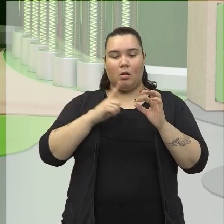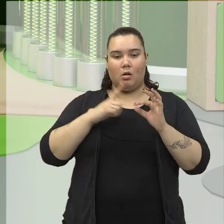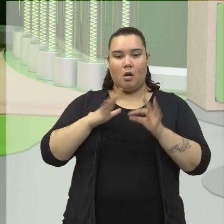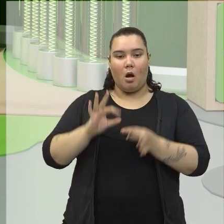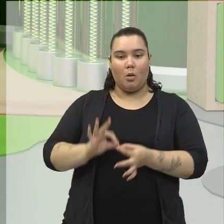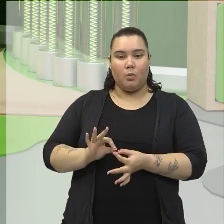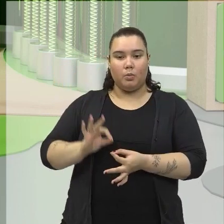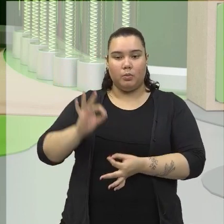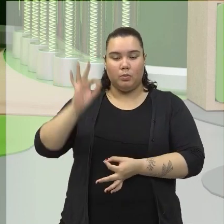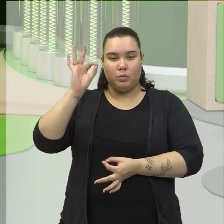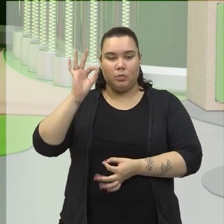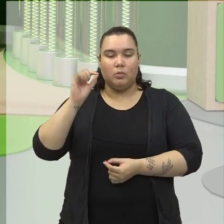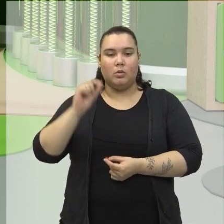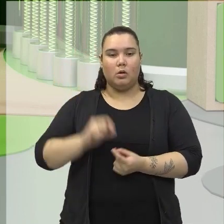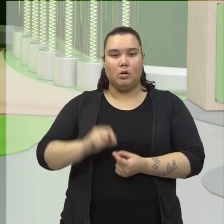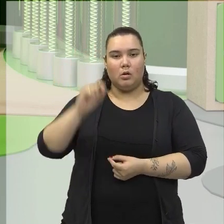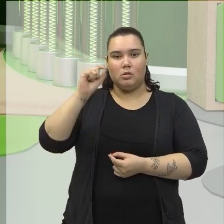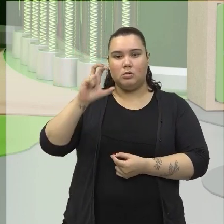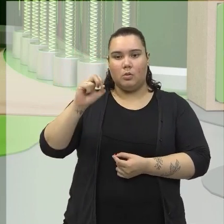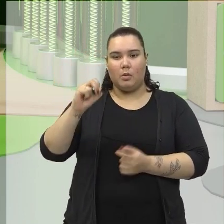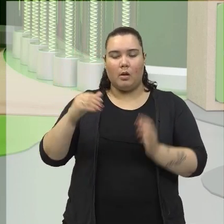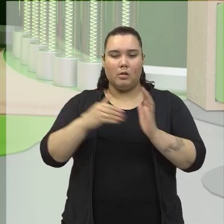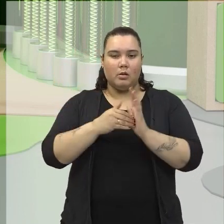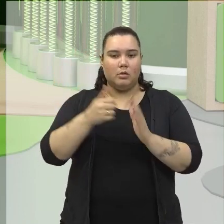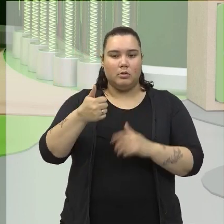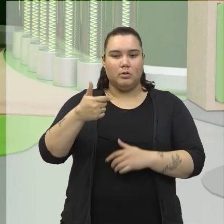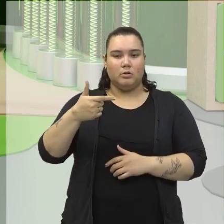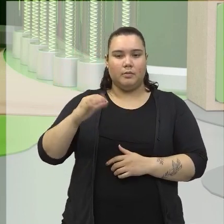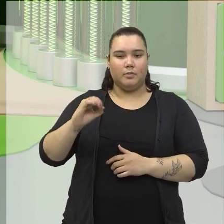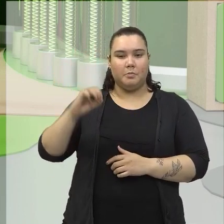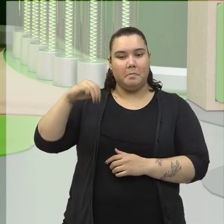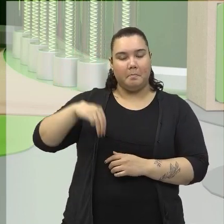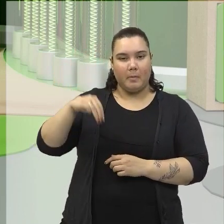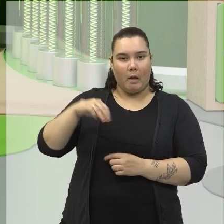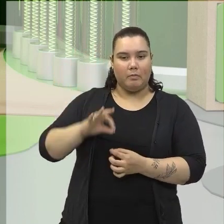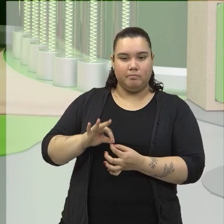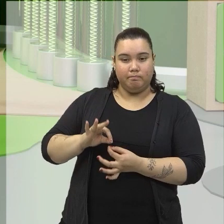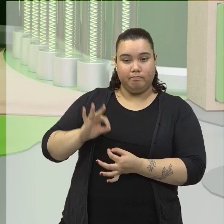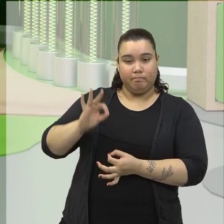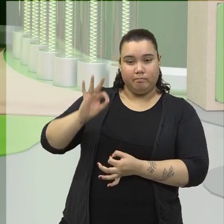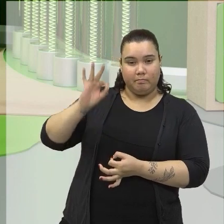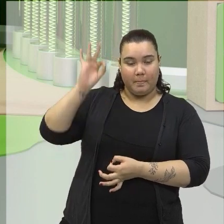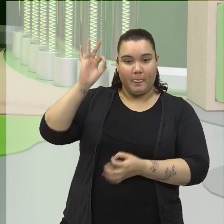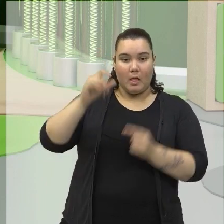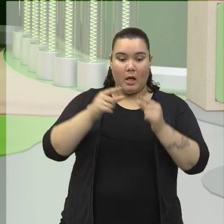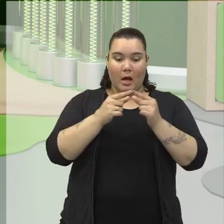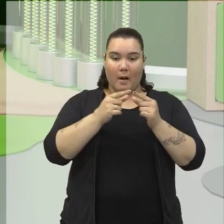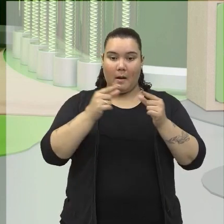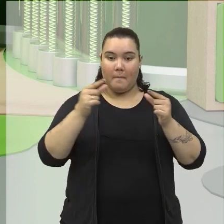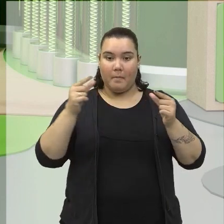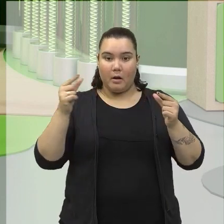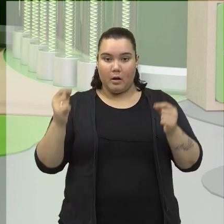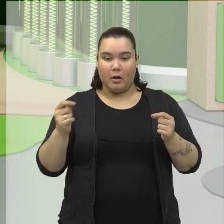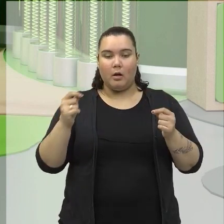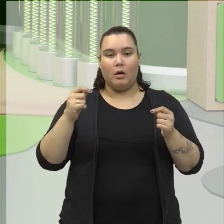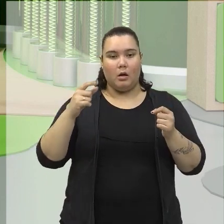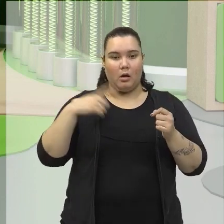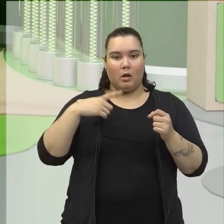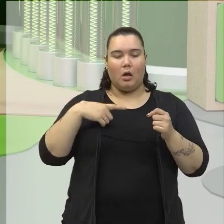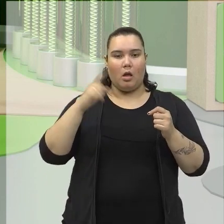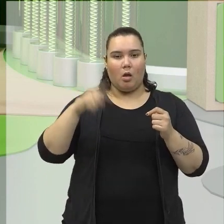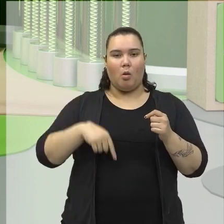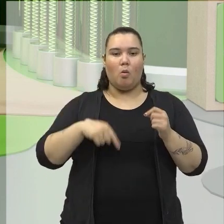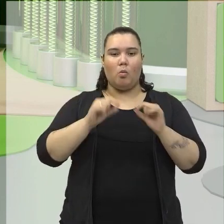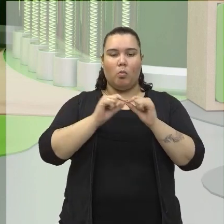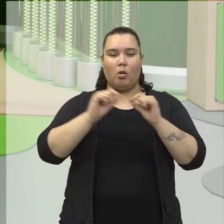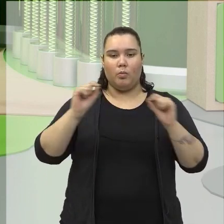altura, né, de 50 a 120 metros ali, como a gente está observando, e lá as pás que vão movimentar, né,